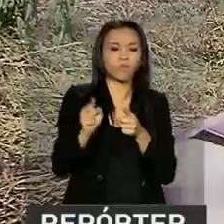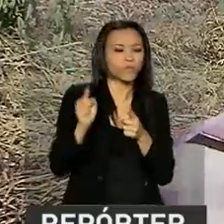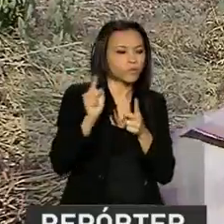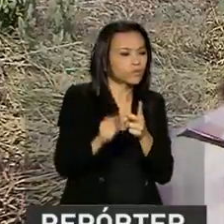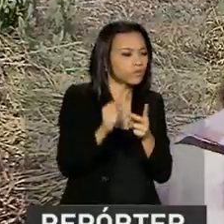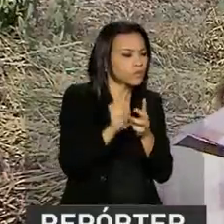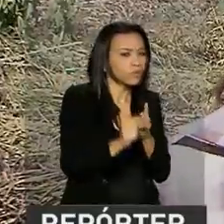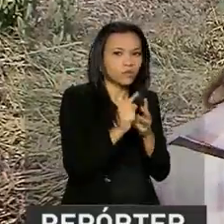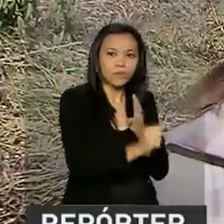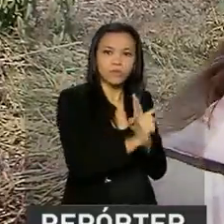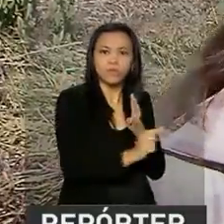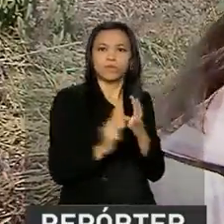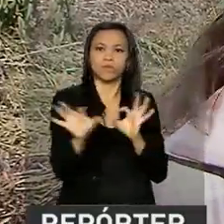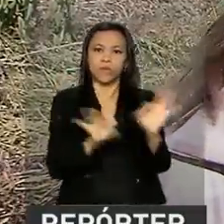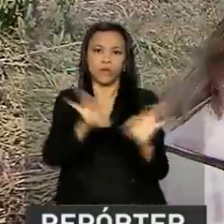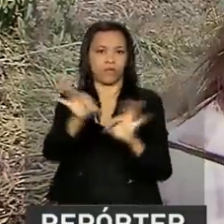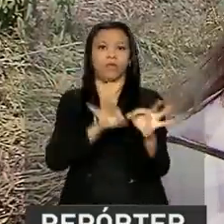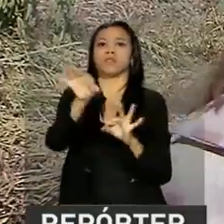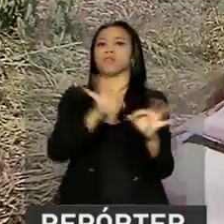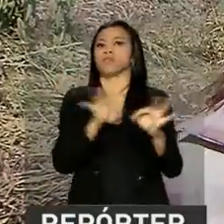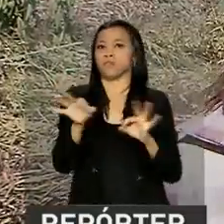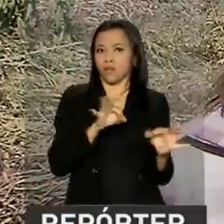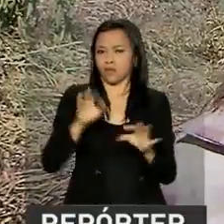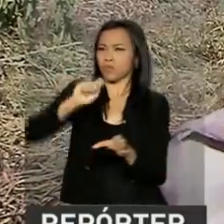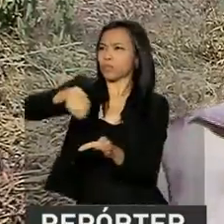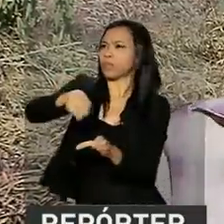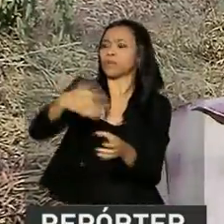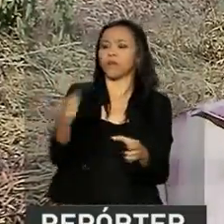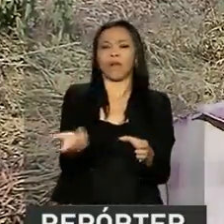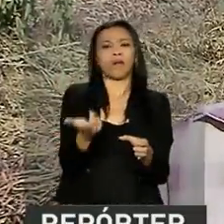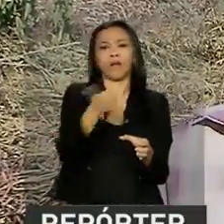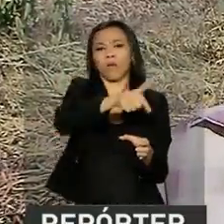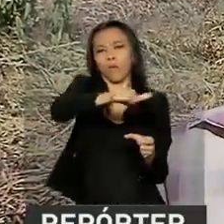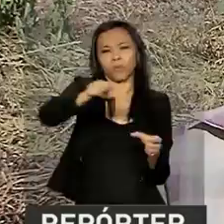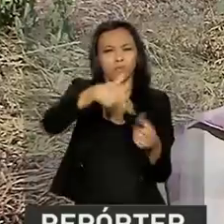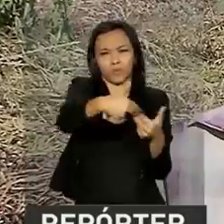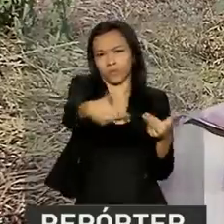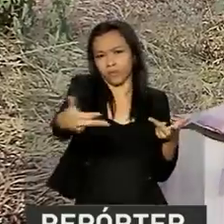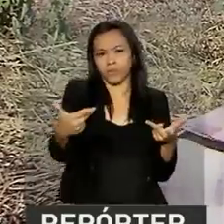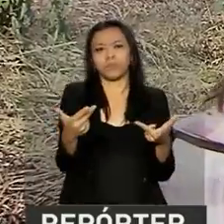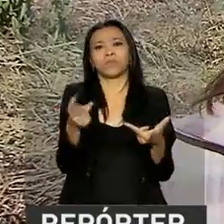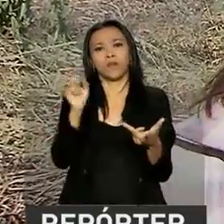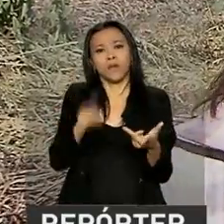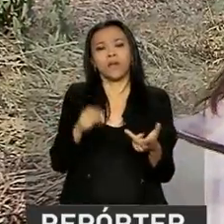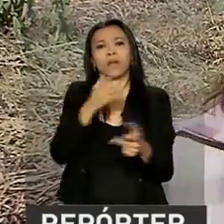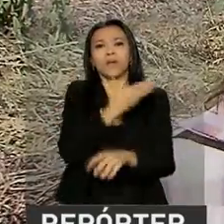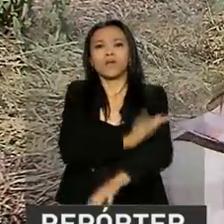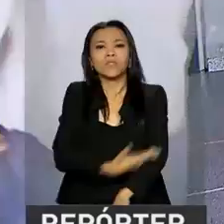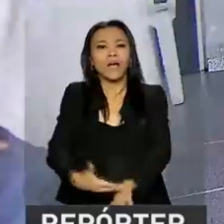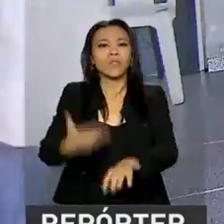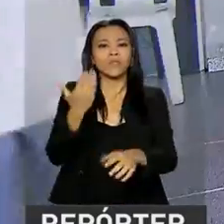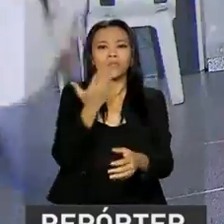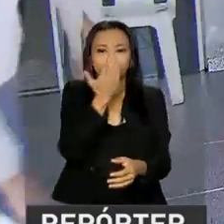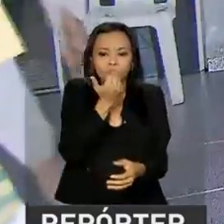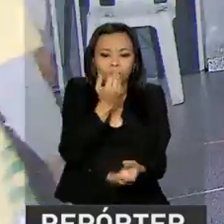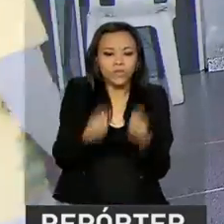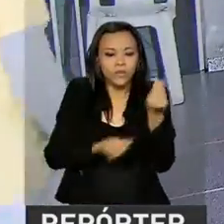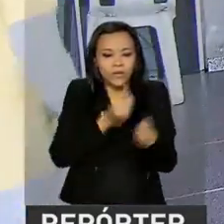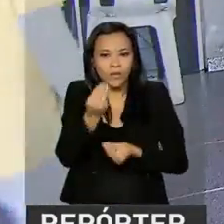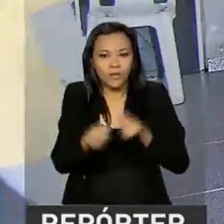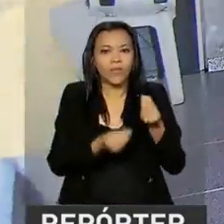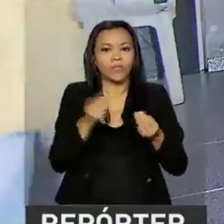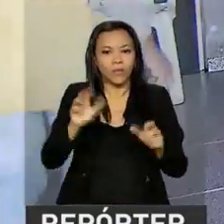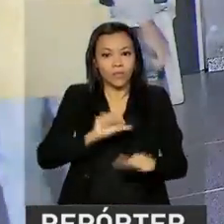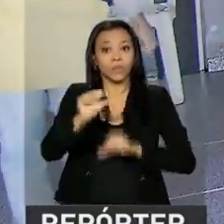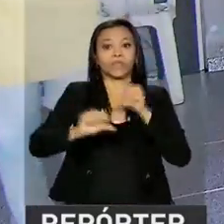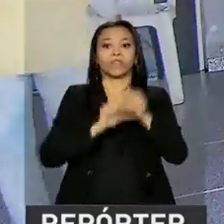cozinhar cozinhar com carinho cozinhar com criatividade né a a os hábitos alimentares vão mudando a partir disso né a gente pode